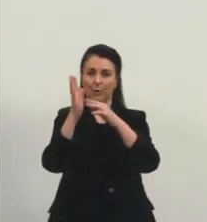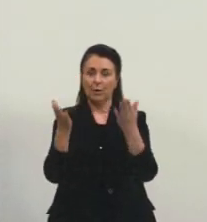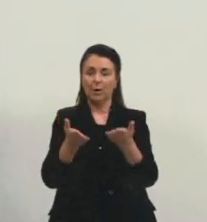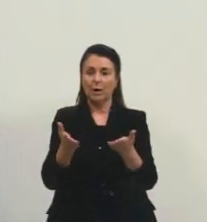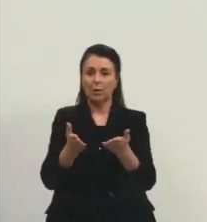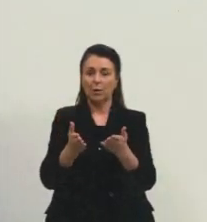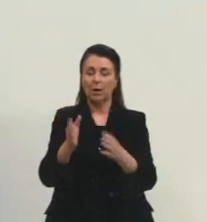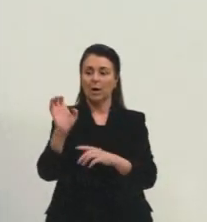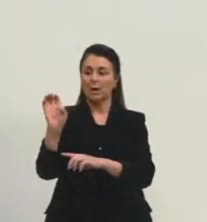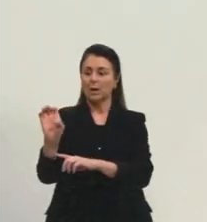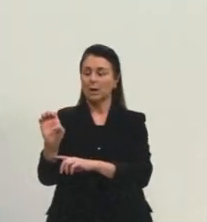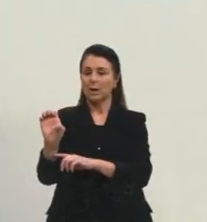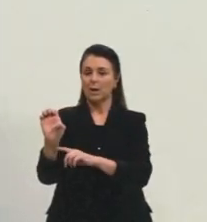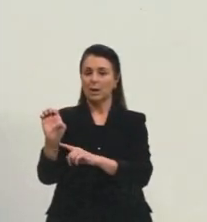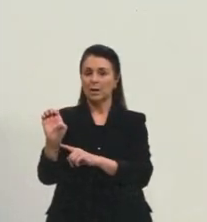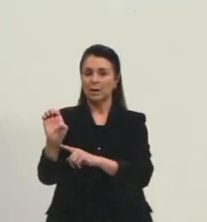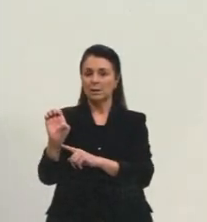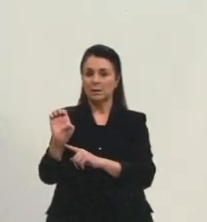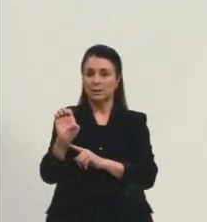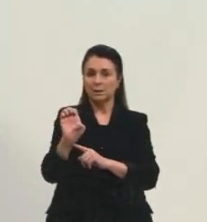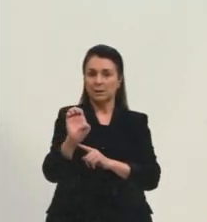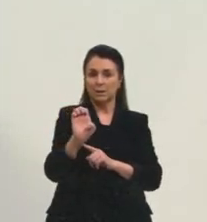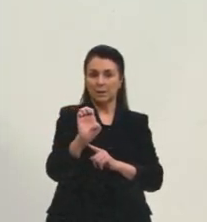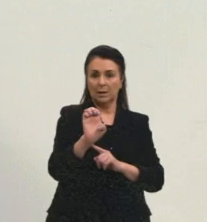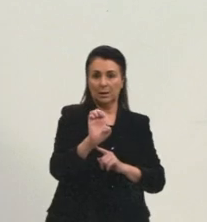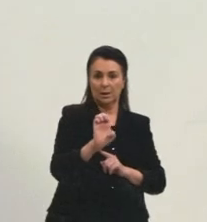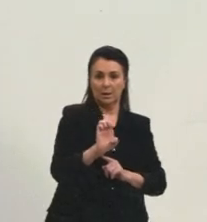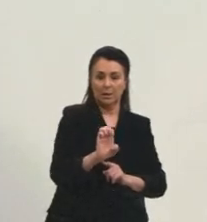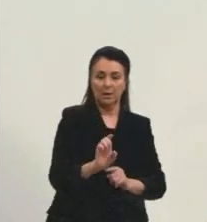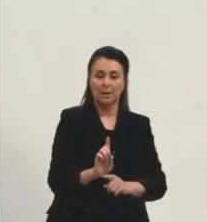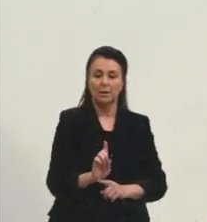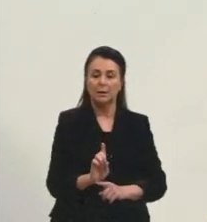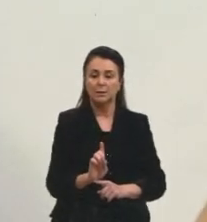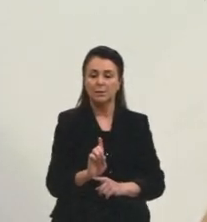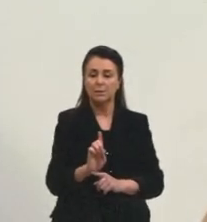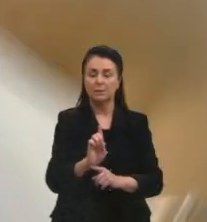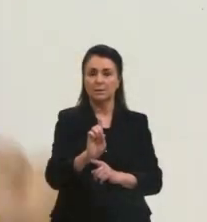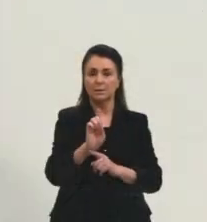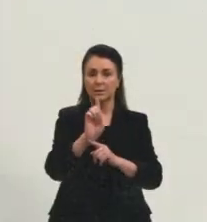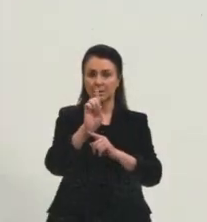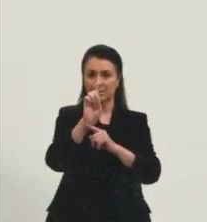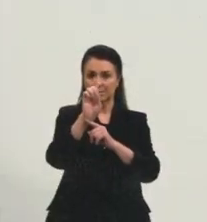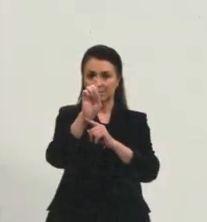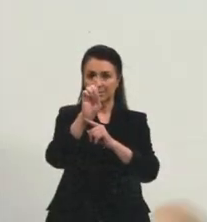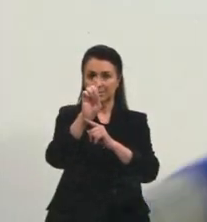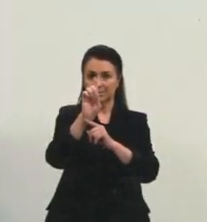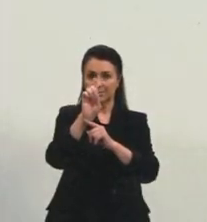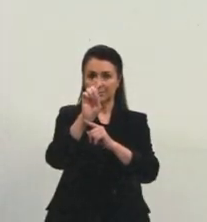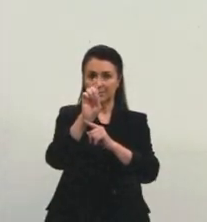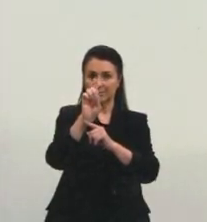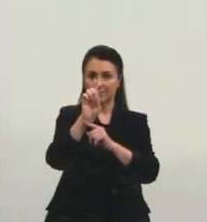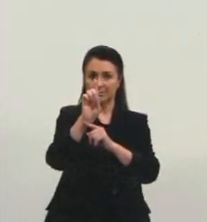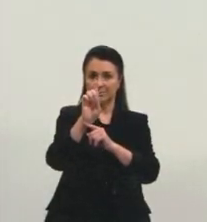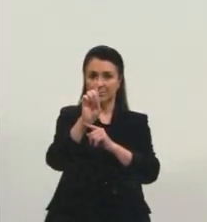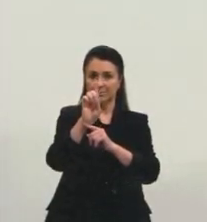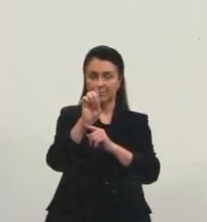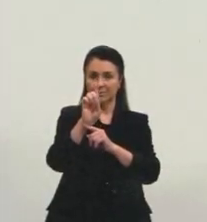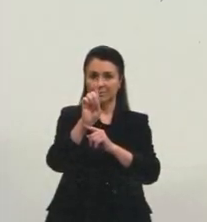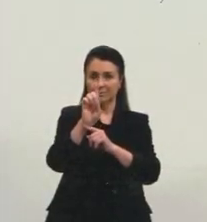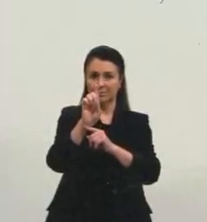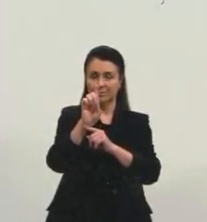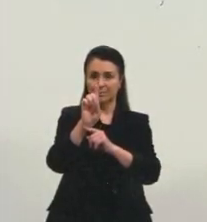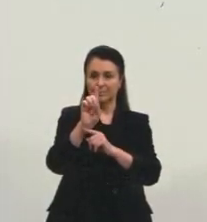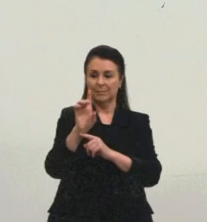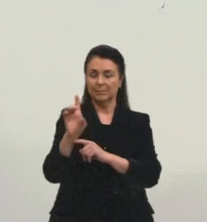ter da esquerda eu vou de baixo para cima só para lembrar para não me confundi Oi e da